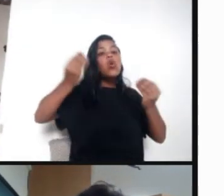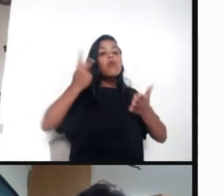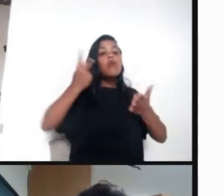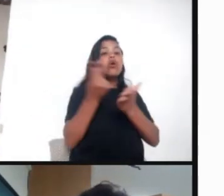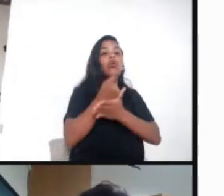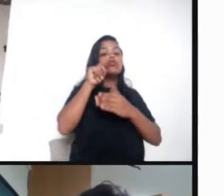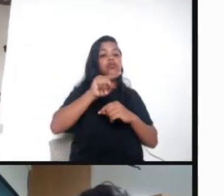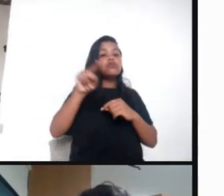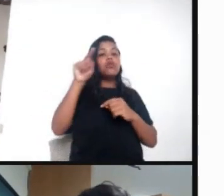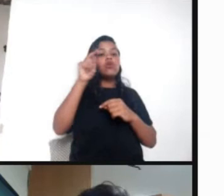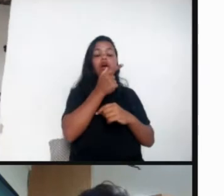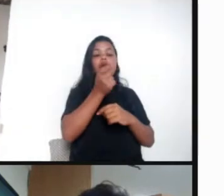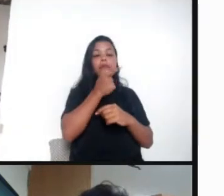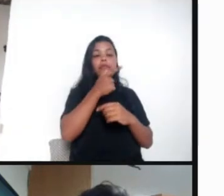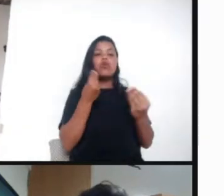melhor